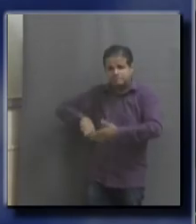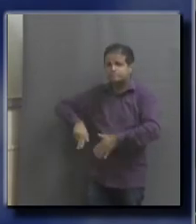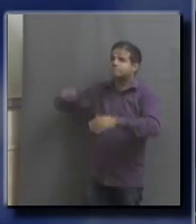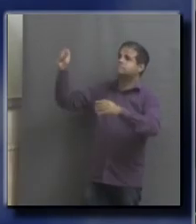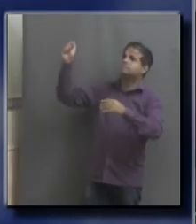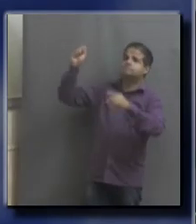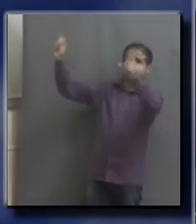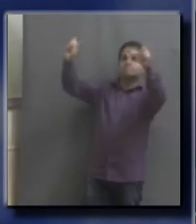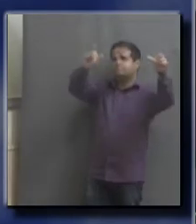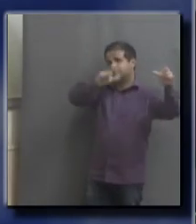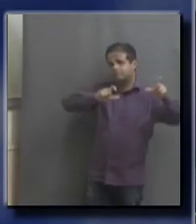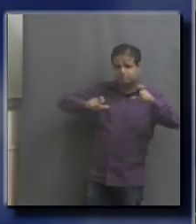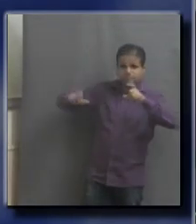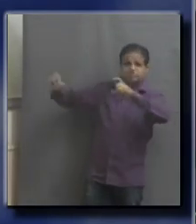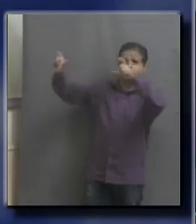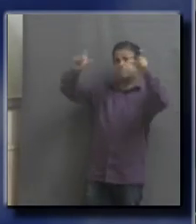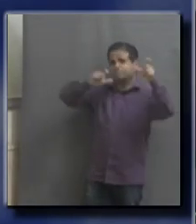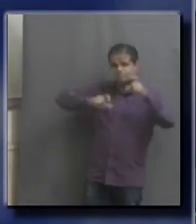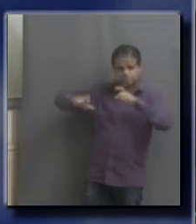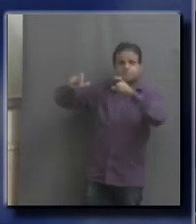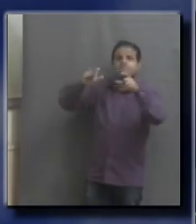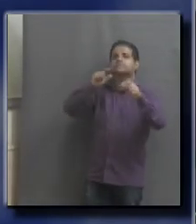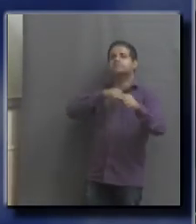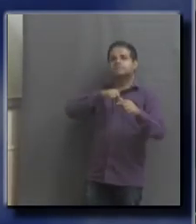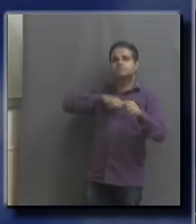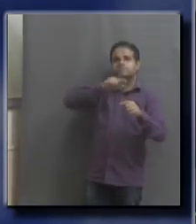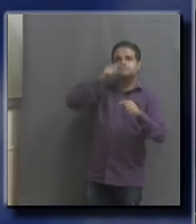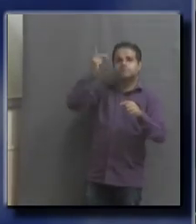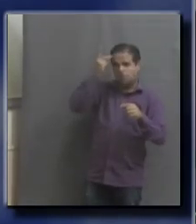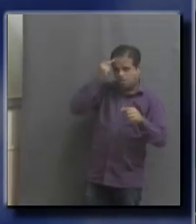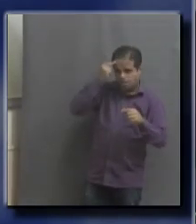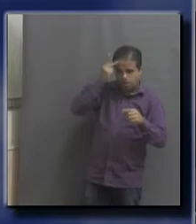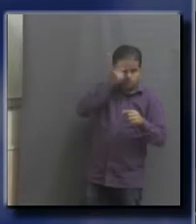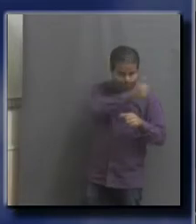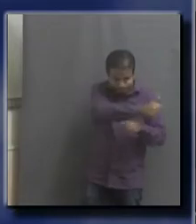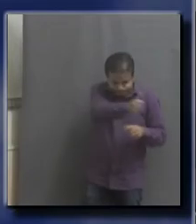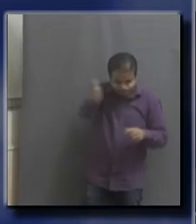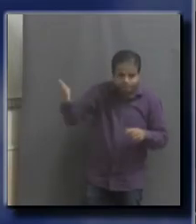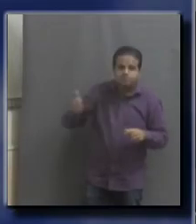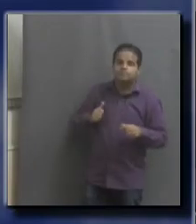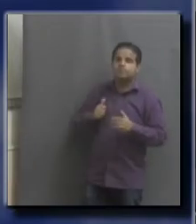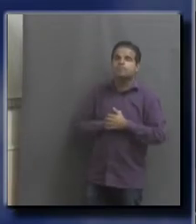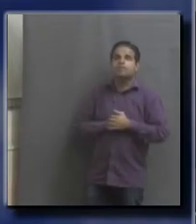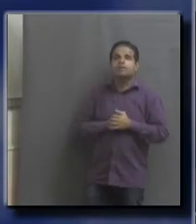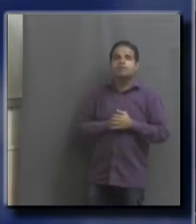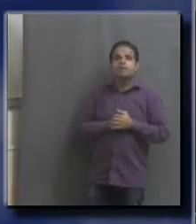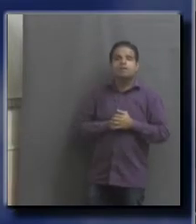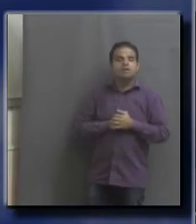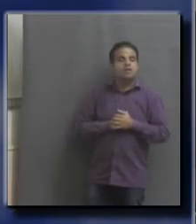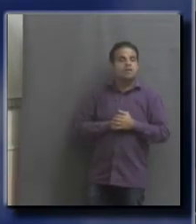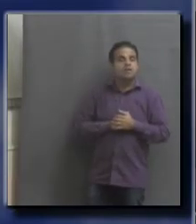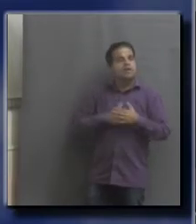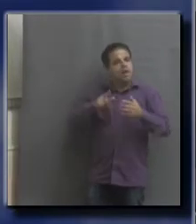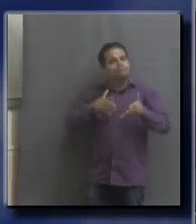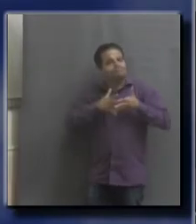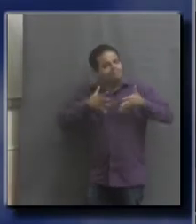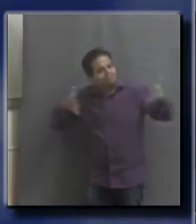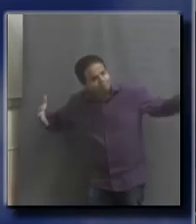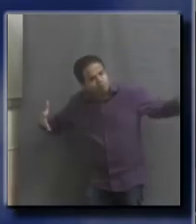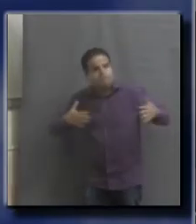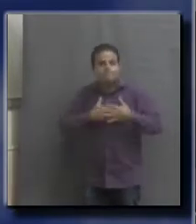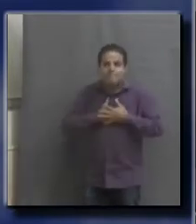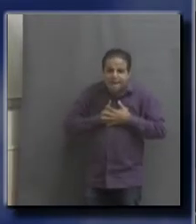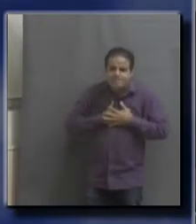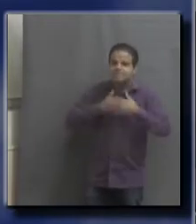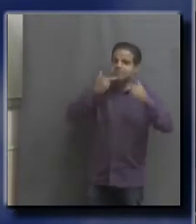em todas as subsedes do Estado de São Paulo, né? É um enorme prazer estar